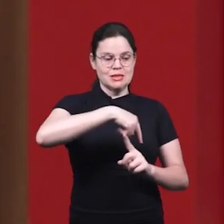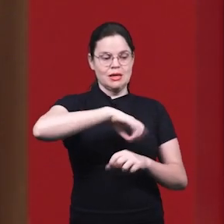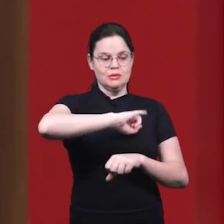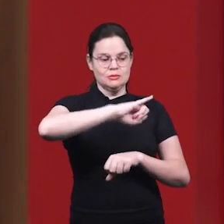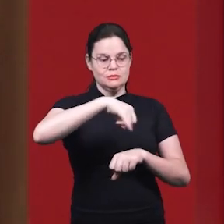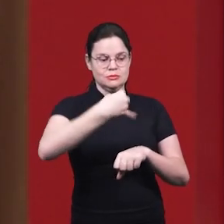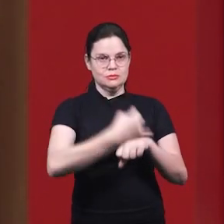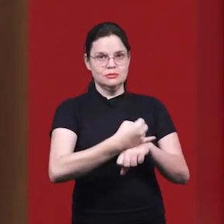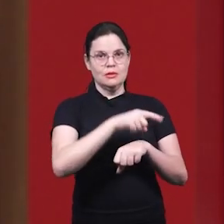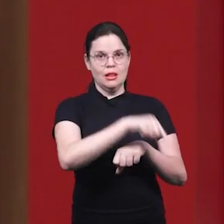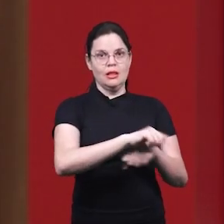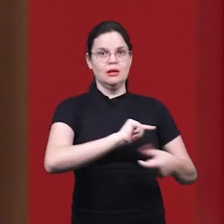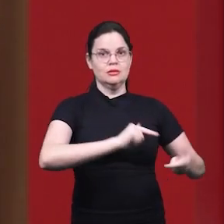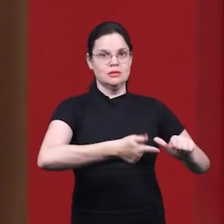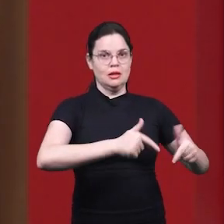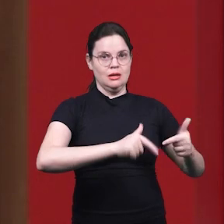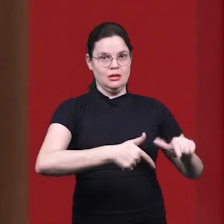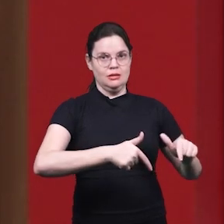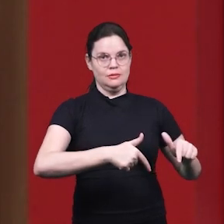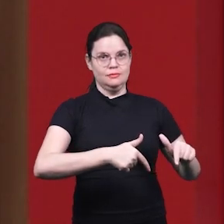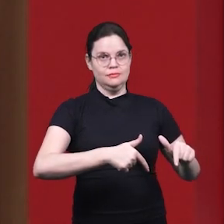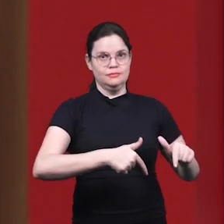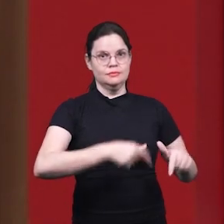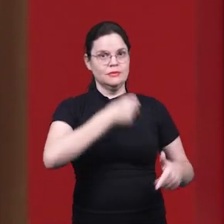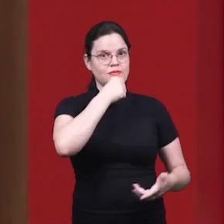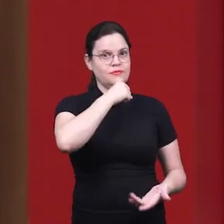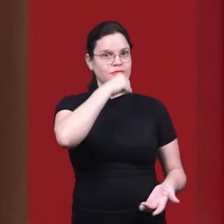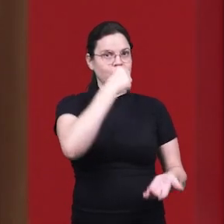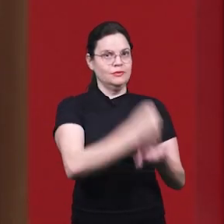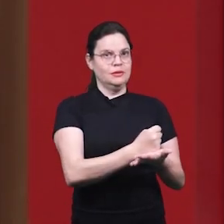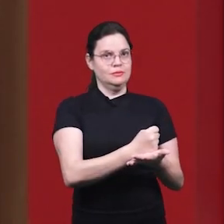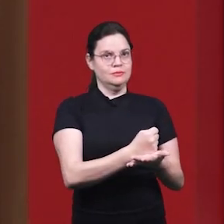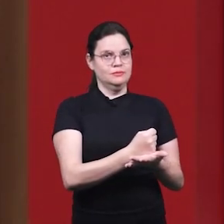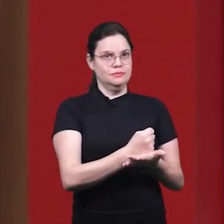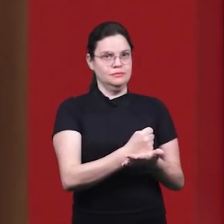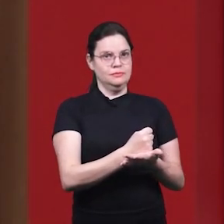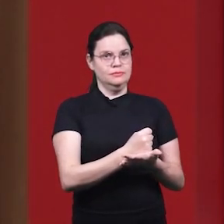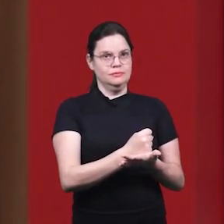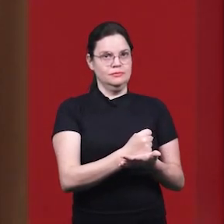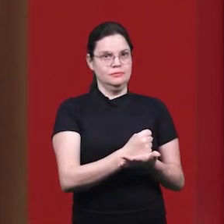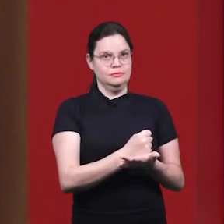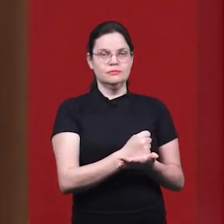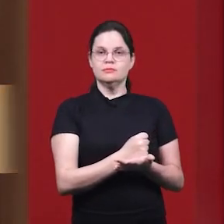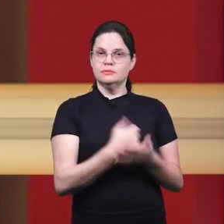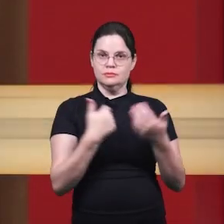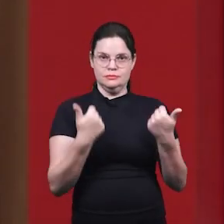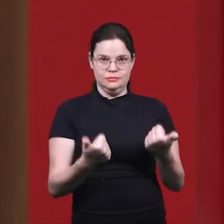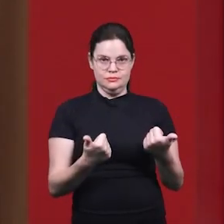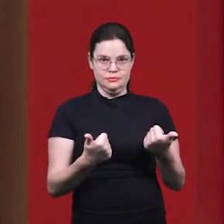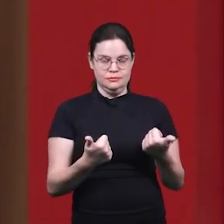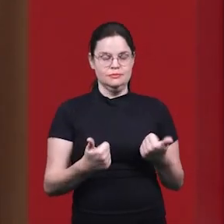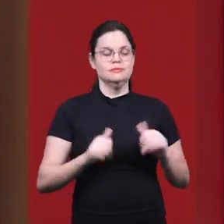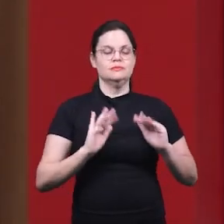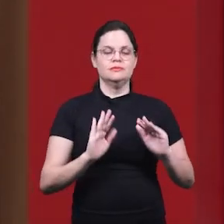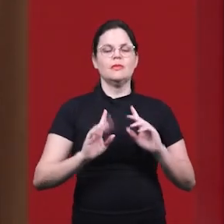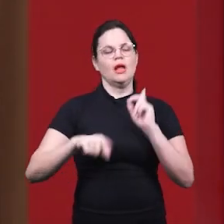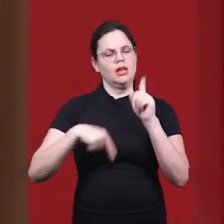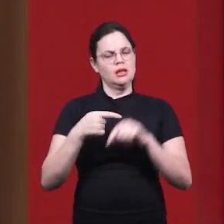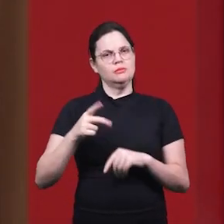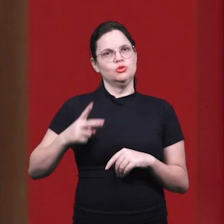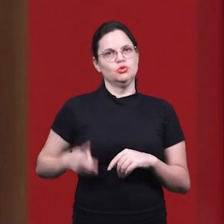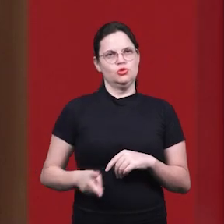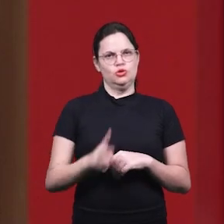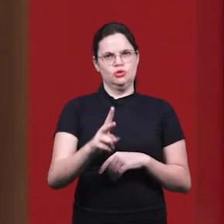isto é, Israel. Velho Testamento. Muito bem. Ele continua